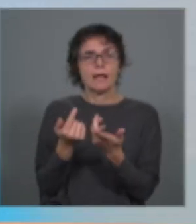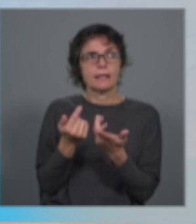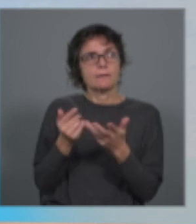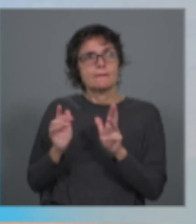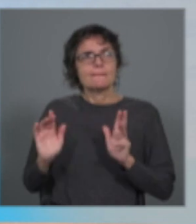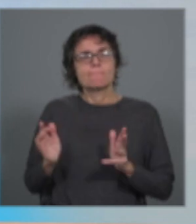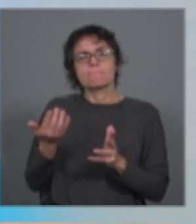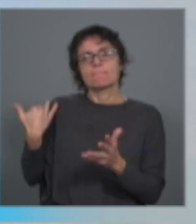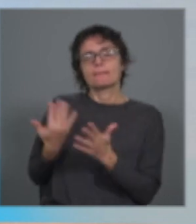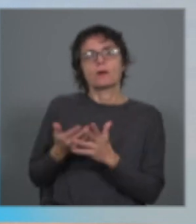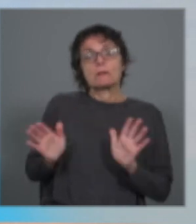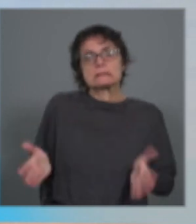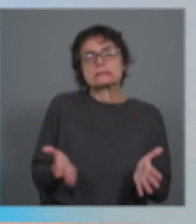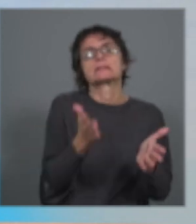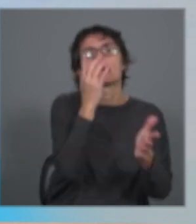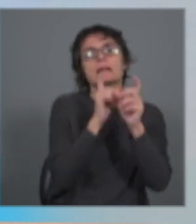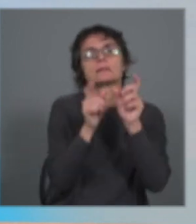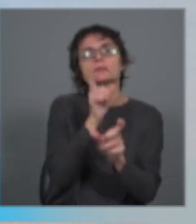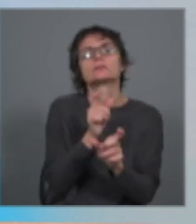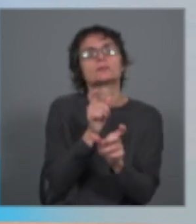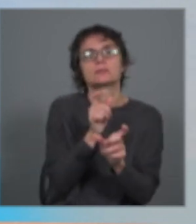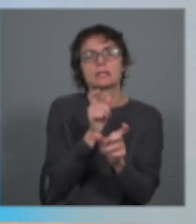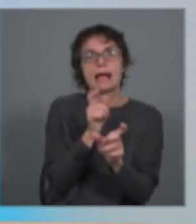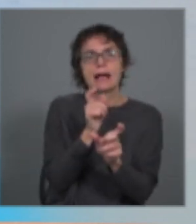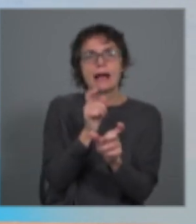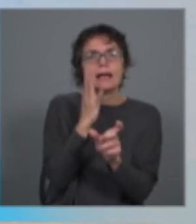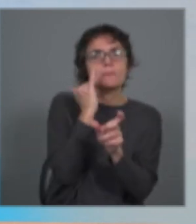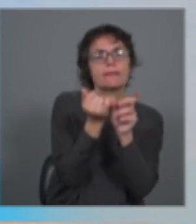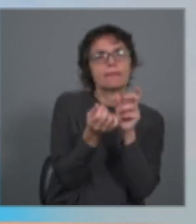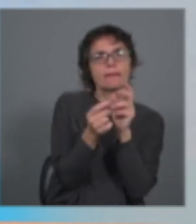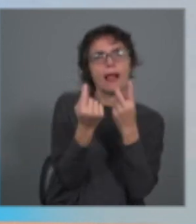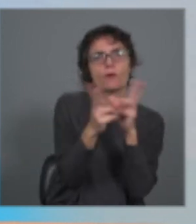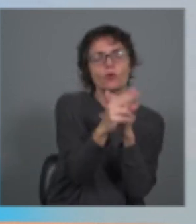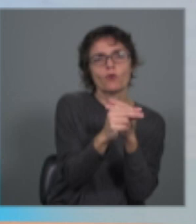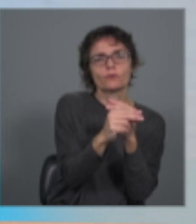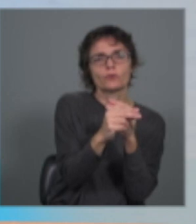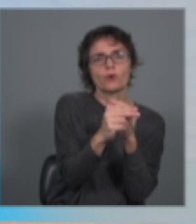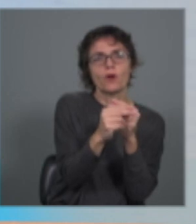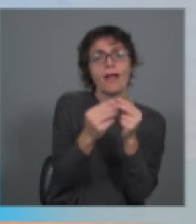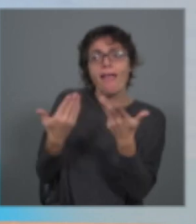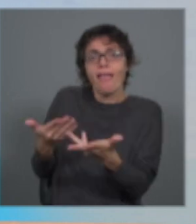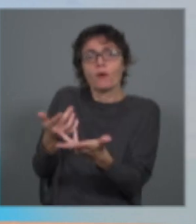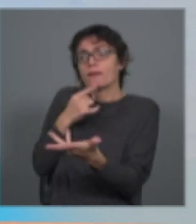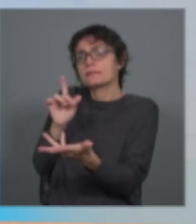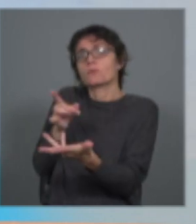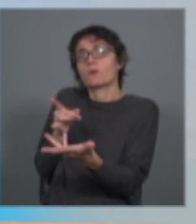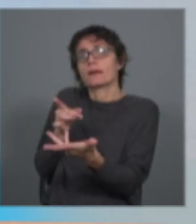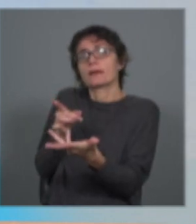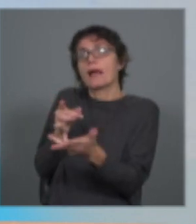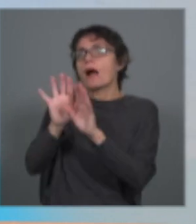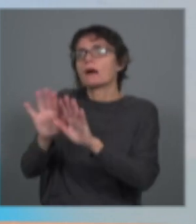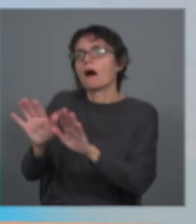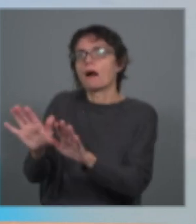E como é que sem violência se consegue levar, não é modificar, não é? É levar